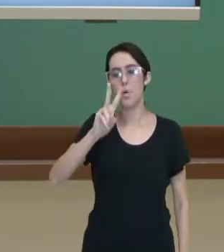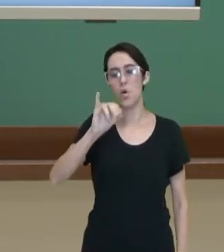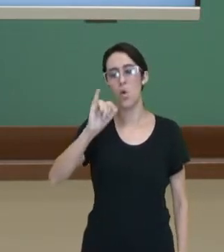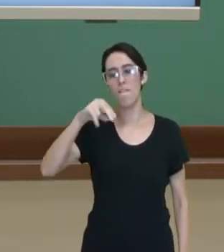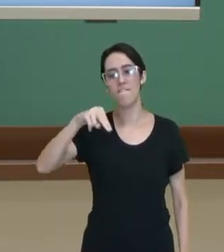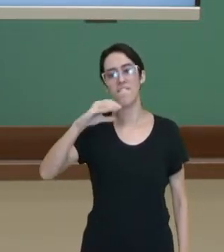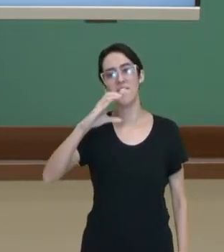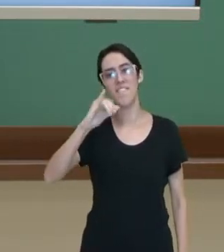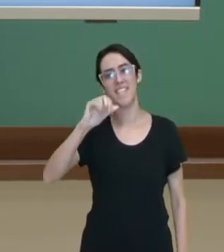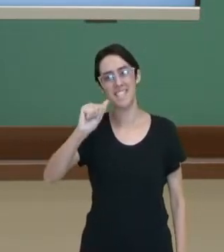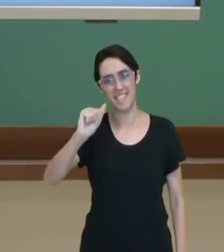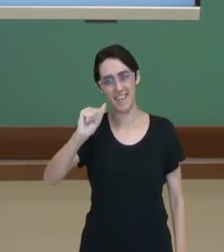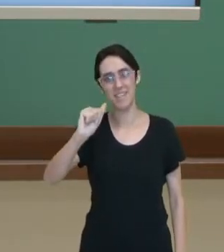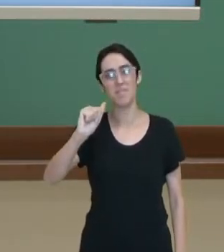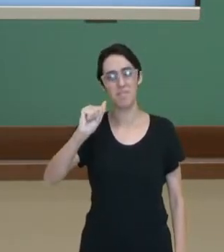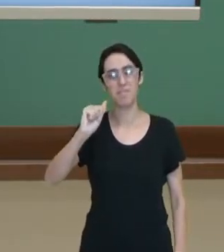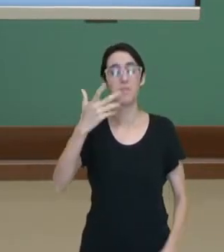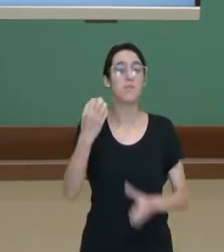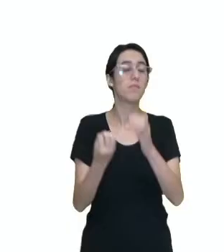vai surgir no ano de